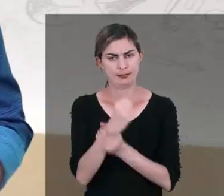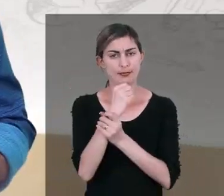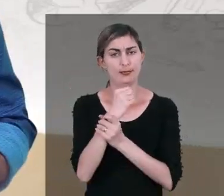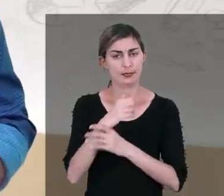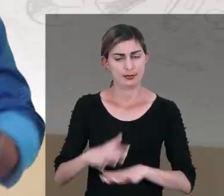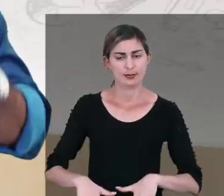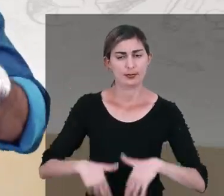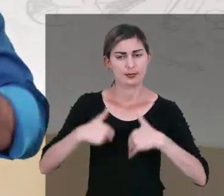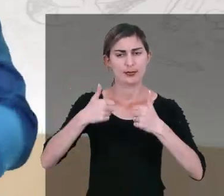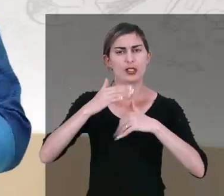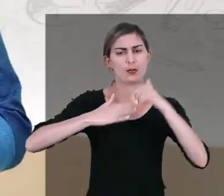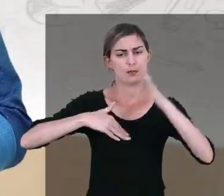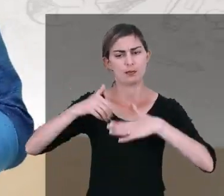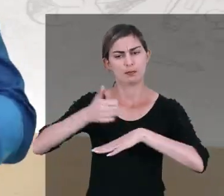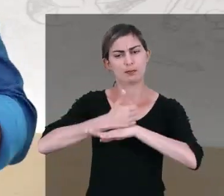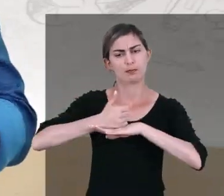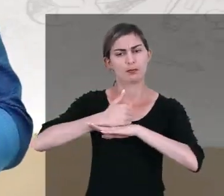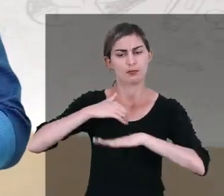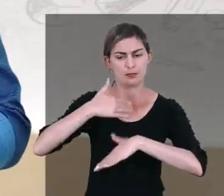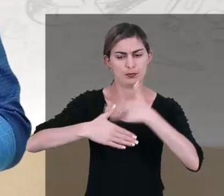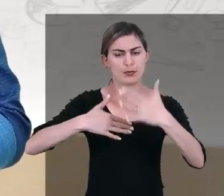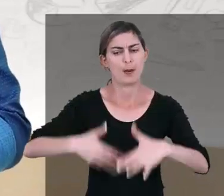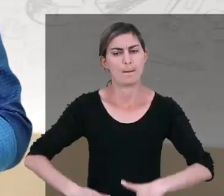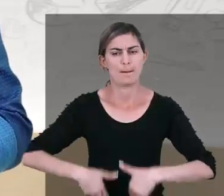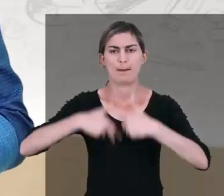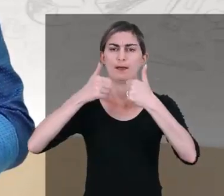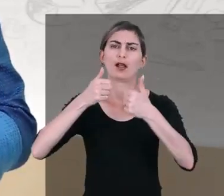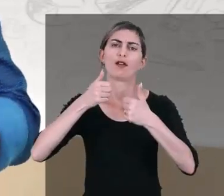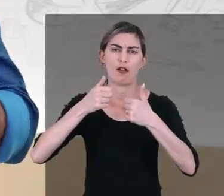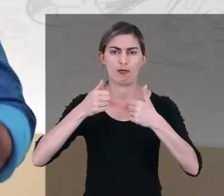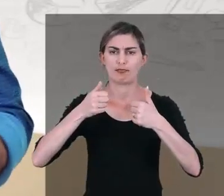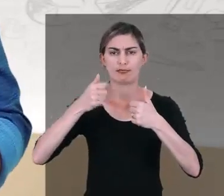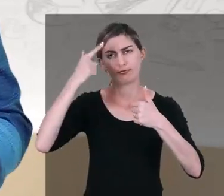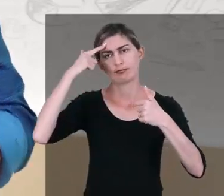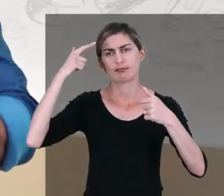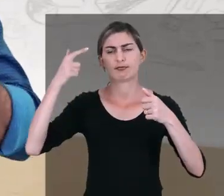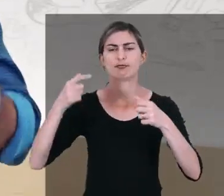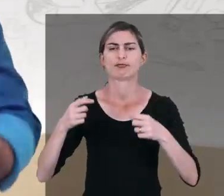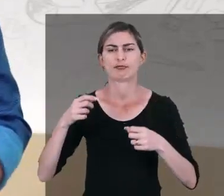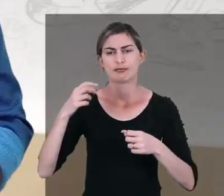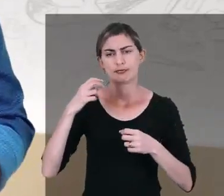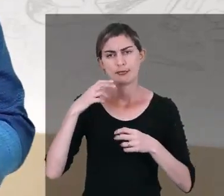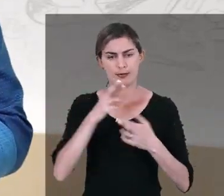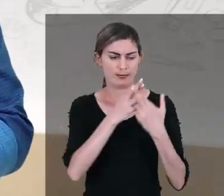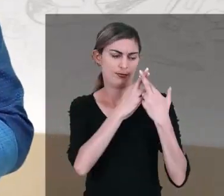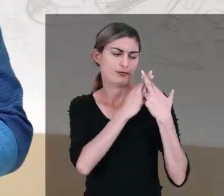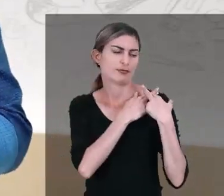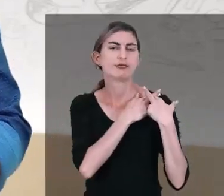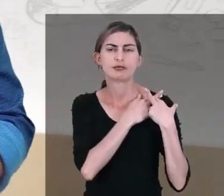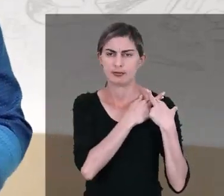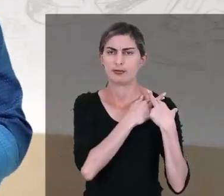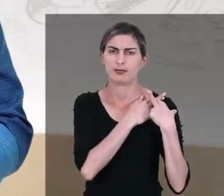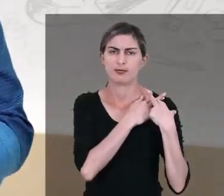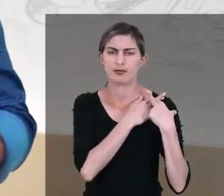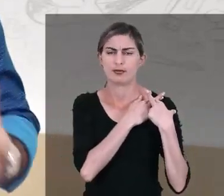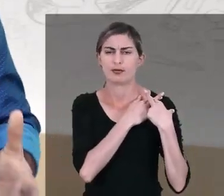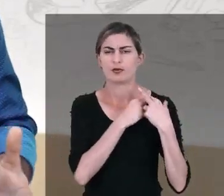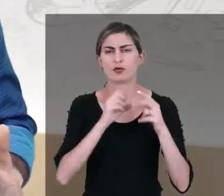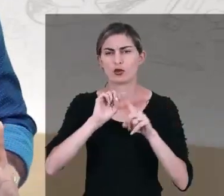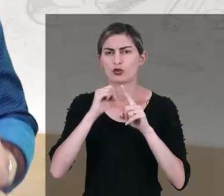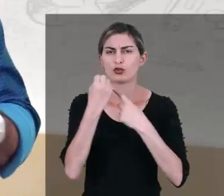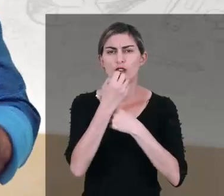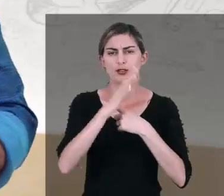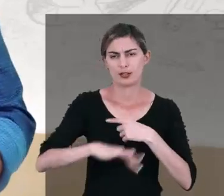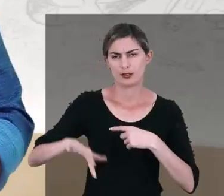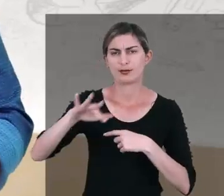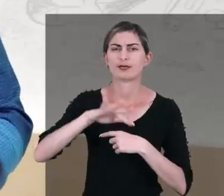nos tornemos profissionais cada vez mais completos e mais certos e responsáveis da nossa função social, que